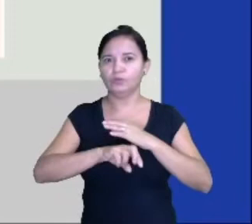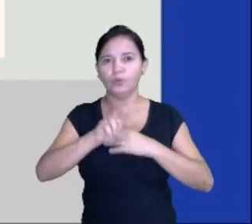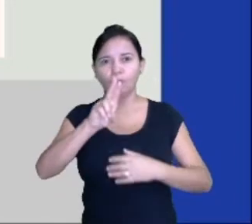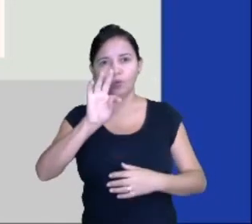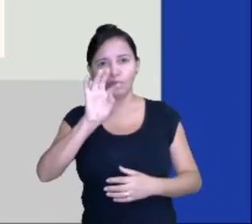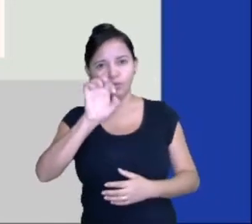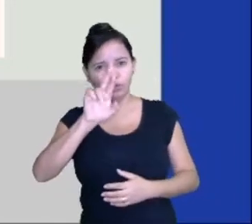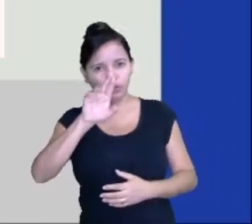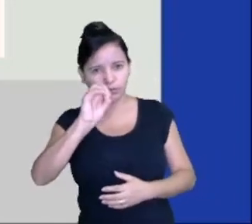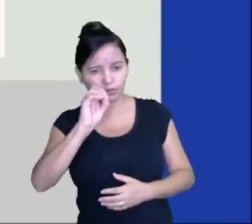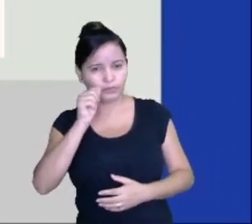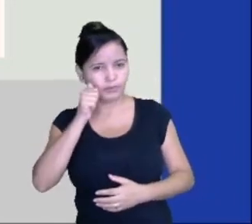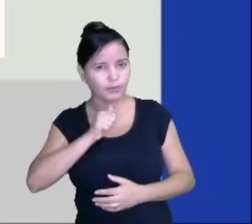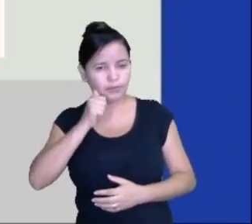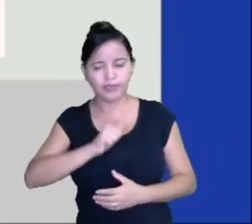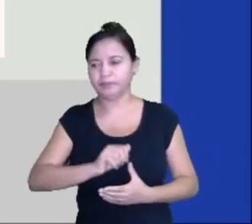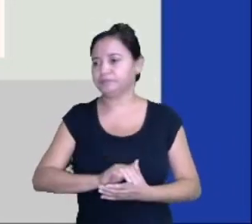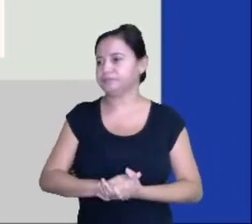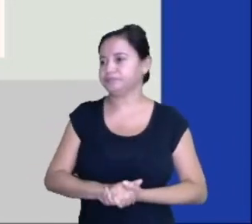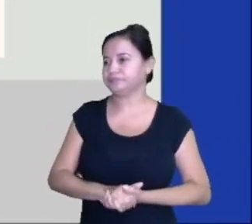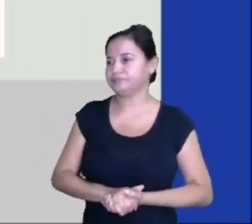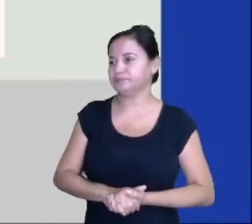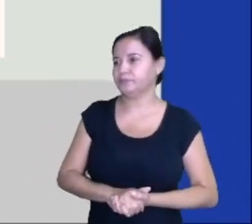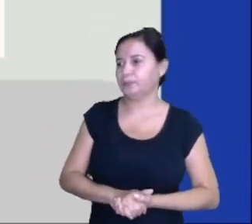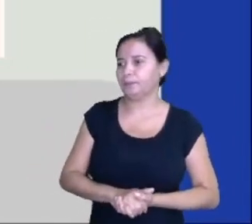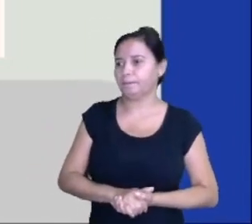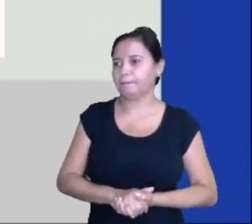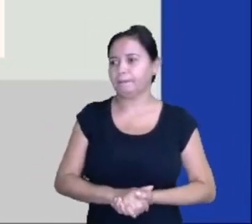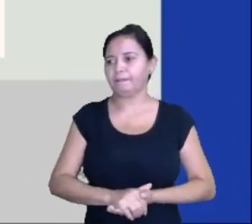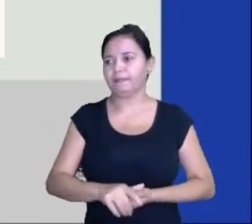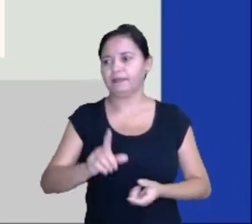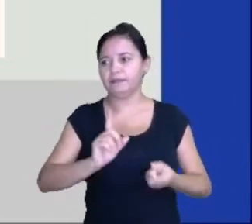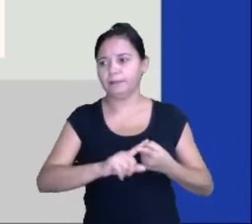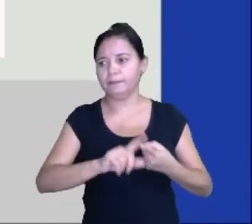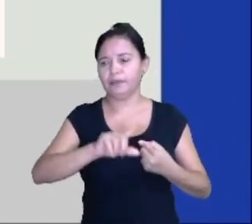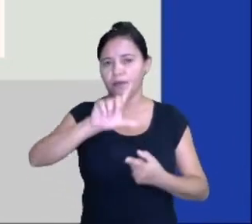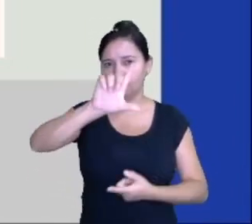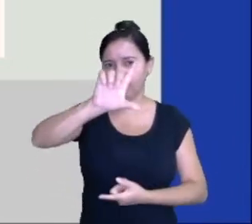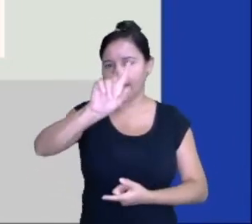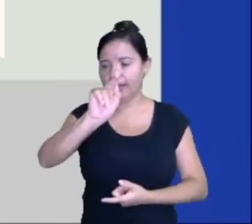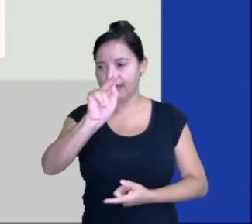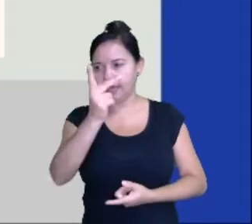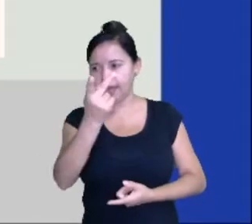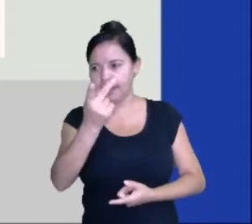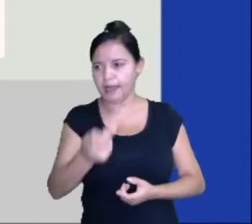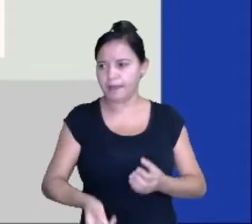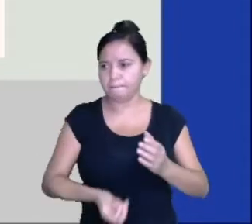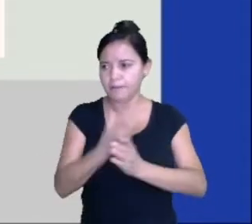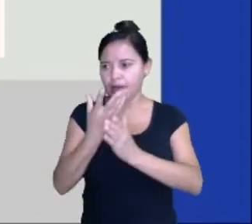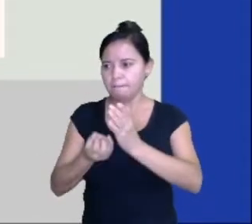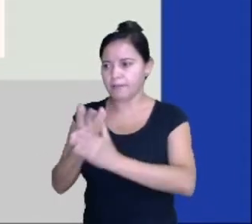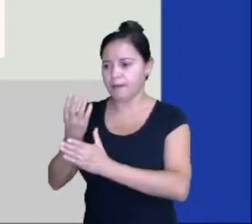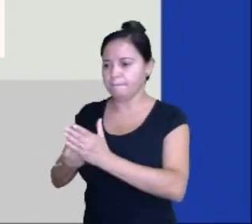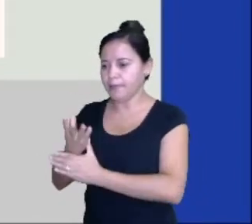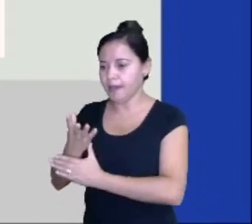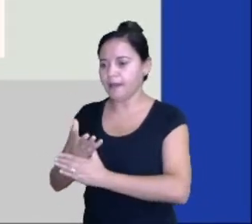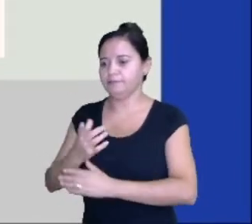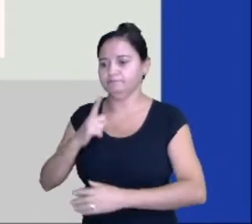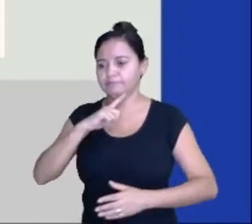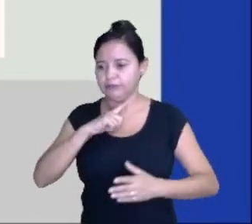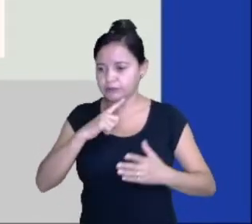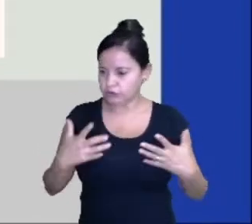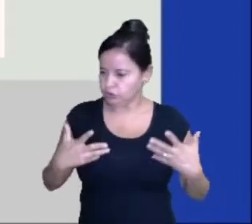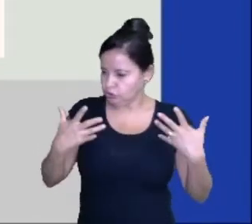aí, o LH estimula, né, aqui, ó, a produção de progesterona. E o FSH